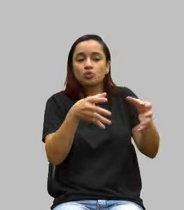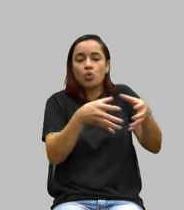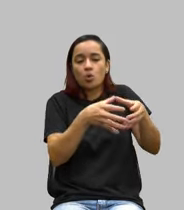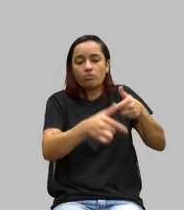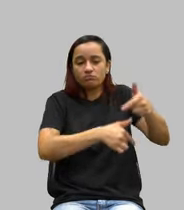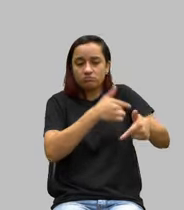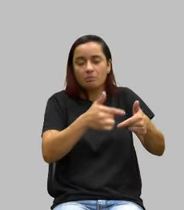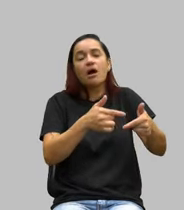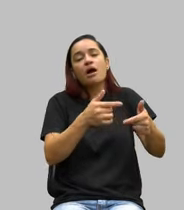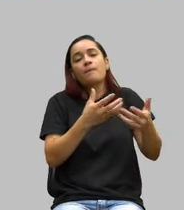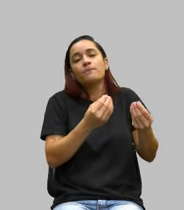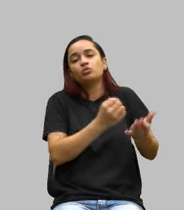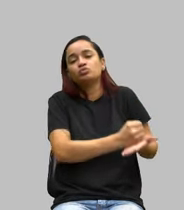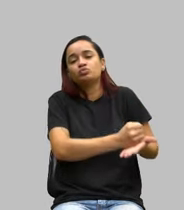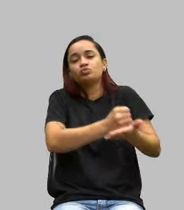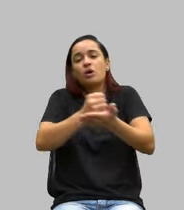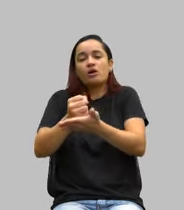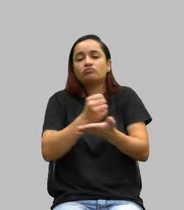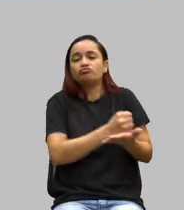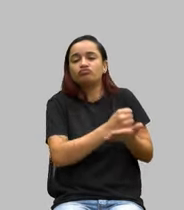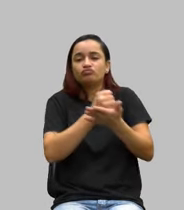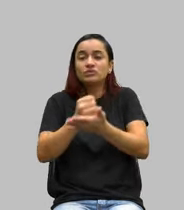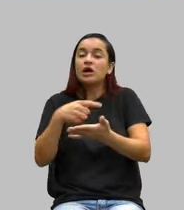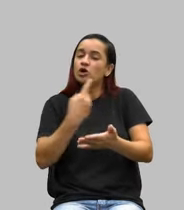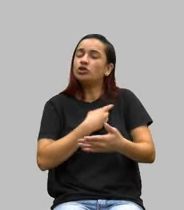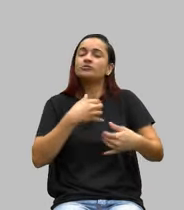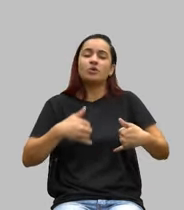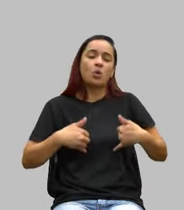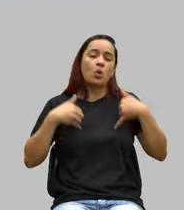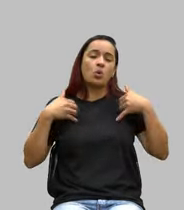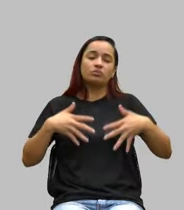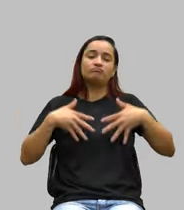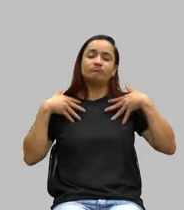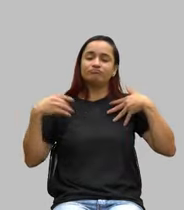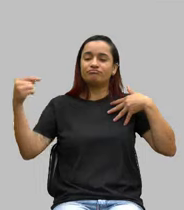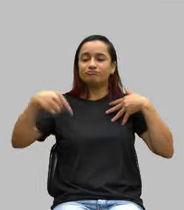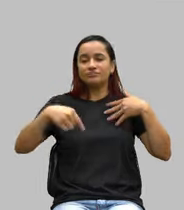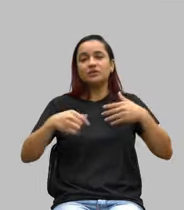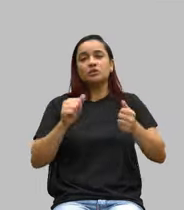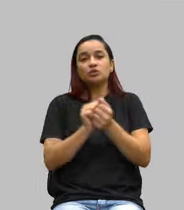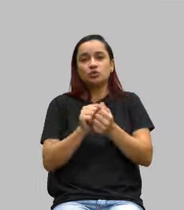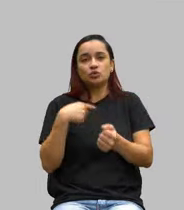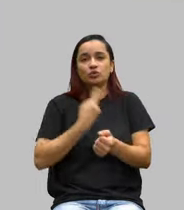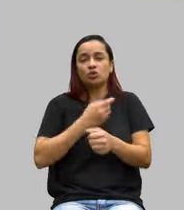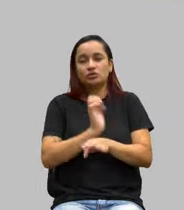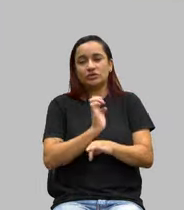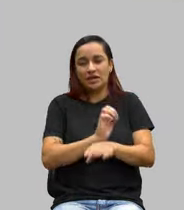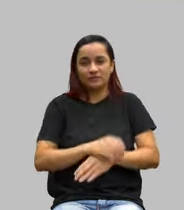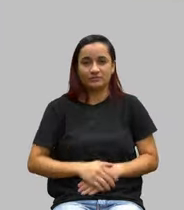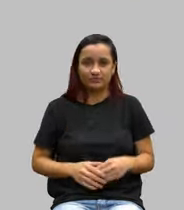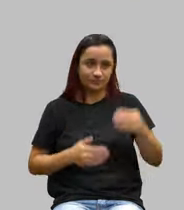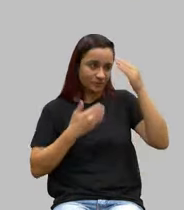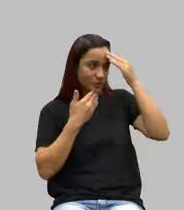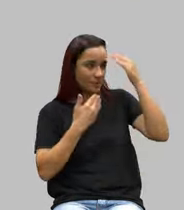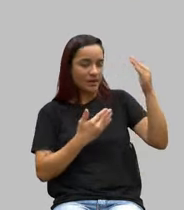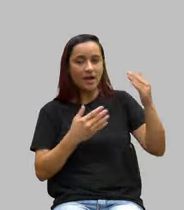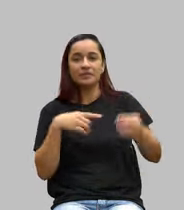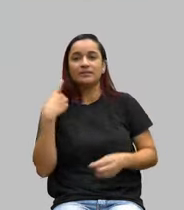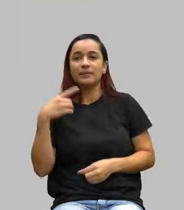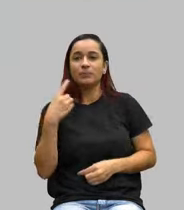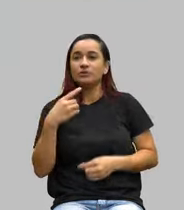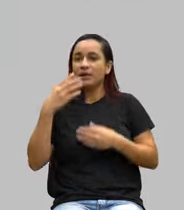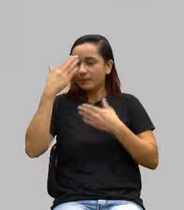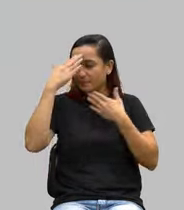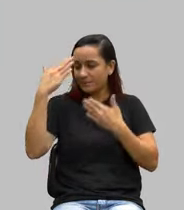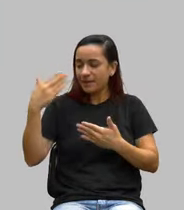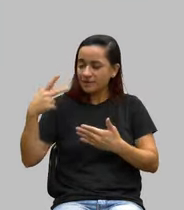temos verdadeiramente o orgulho de te ter na condução aqui da pasta no nosso estado Obrigado Deputado Obrigado pelas palavras de carinho de amizade